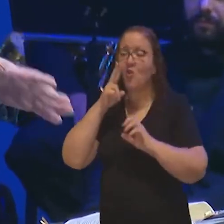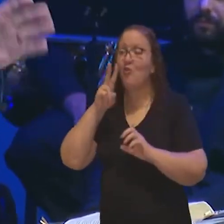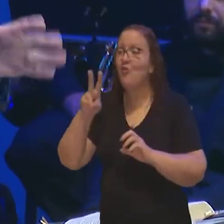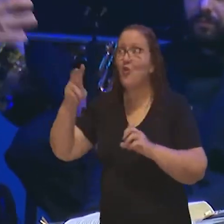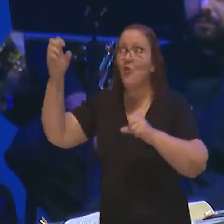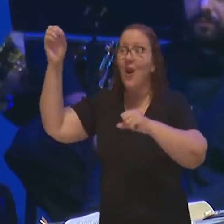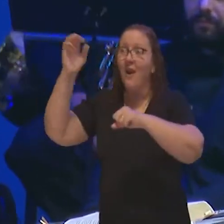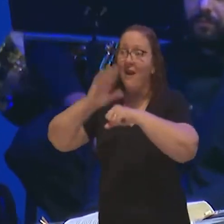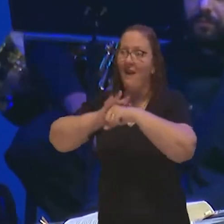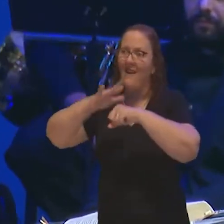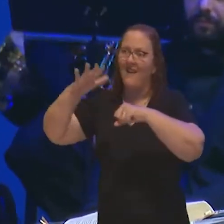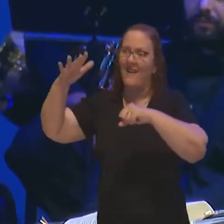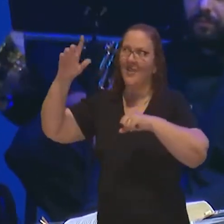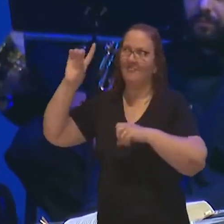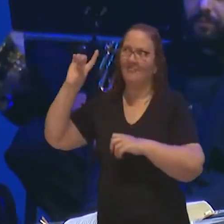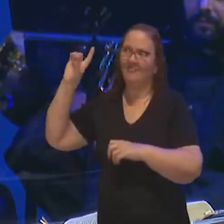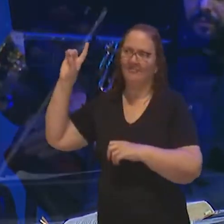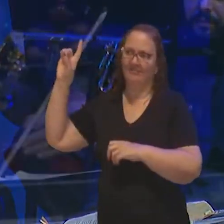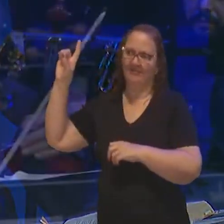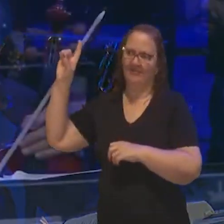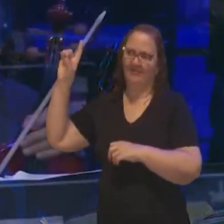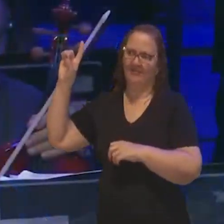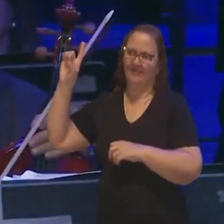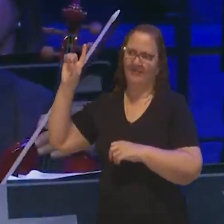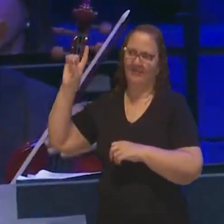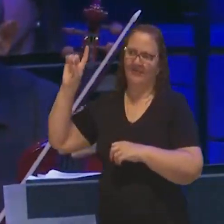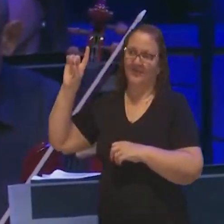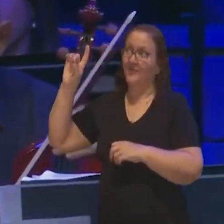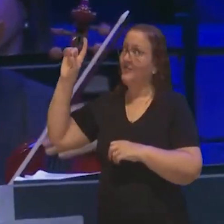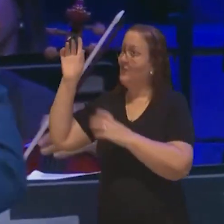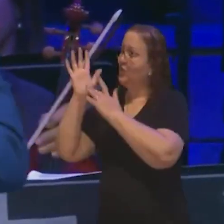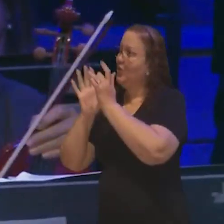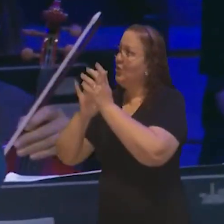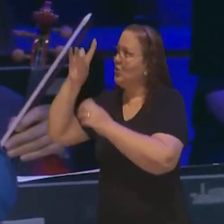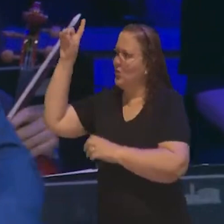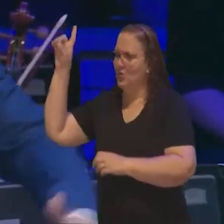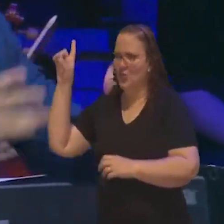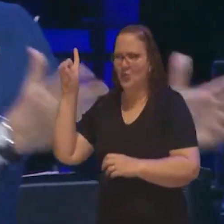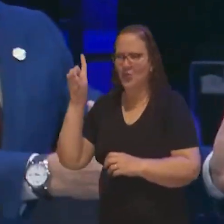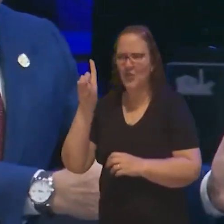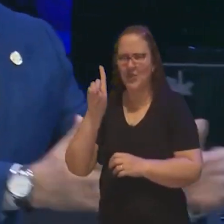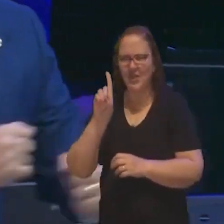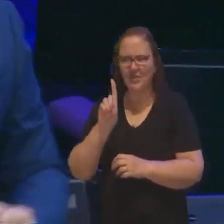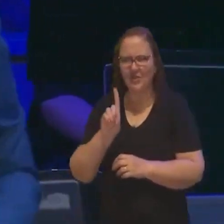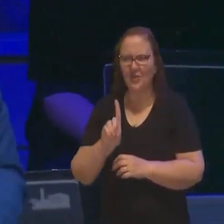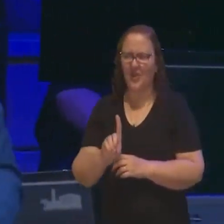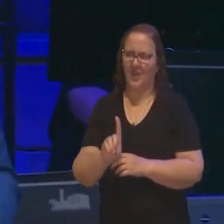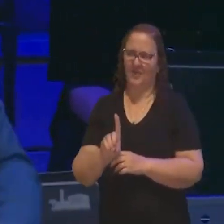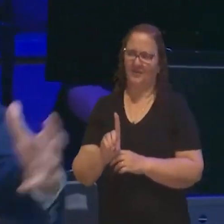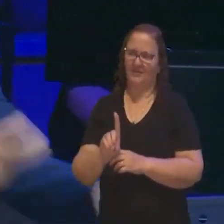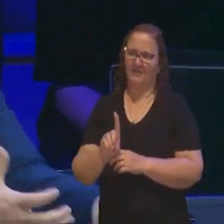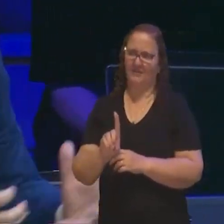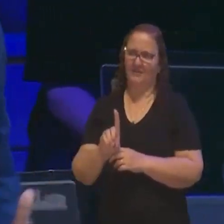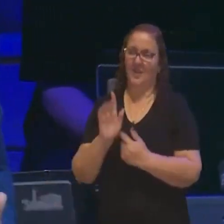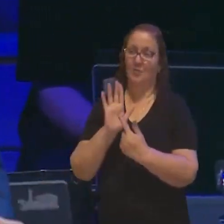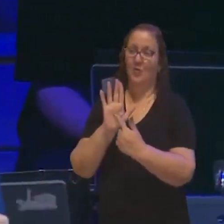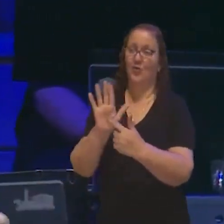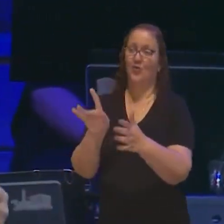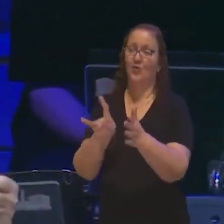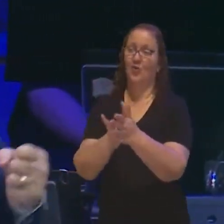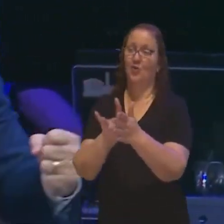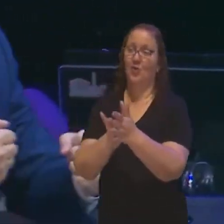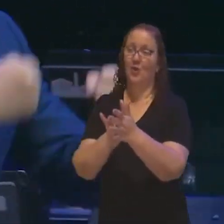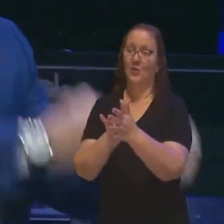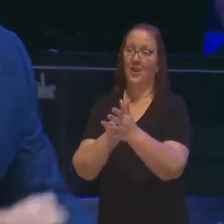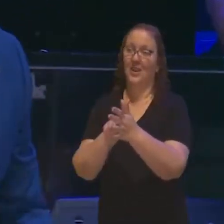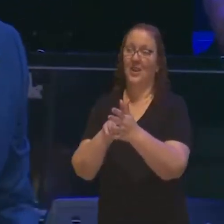morte, resplandeceu-lhes a luz. Então o evangelho é luz nas trevas. O evangelho é paz. O evangelho é segurança.